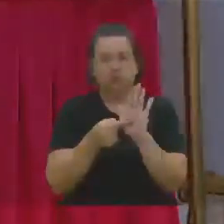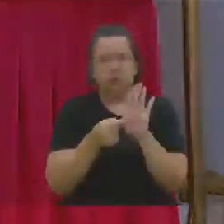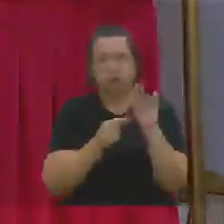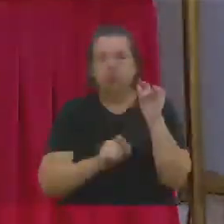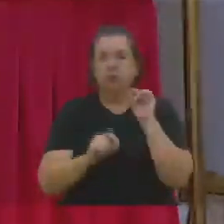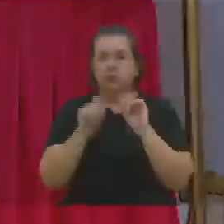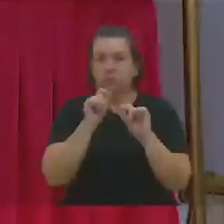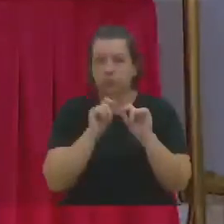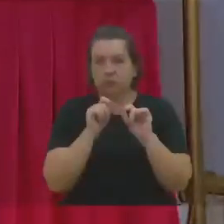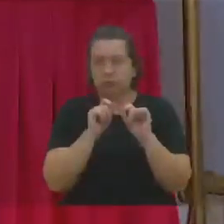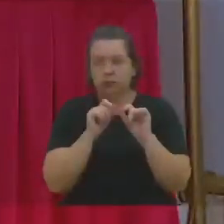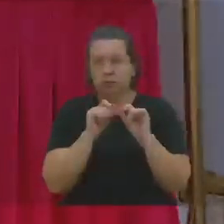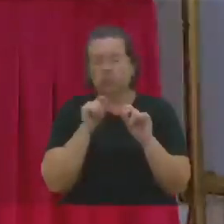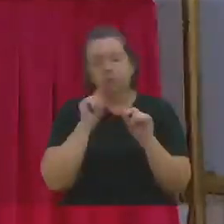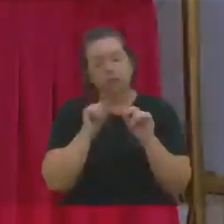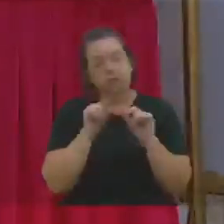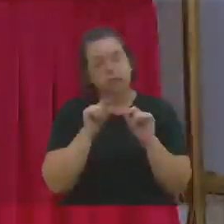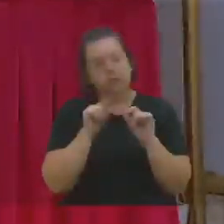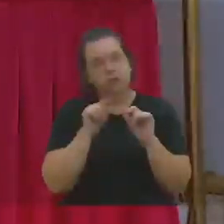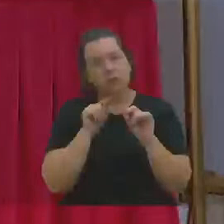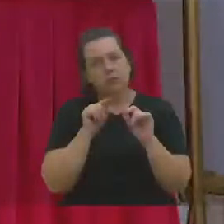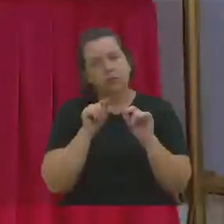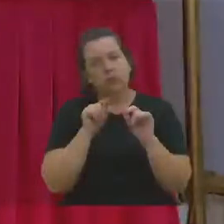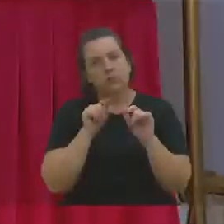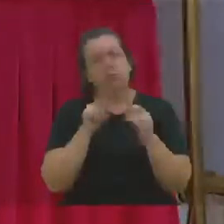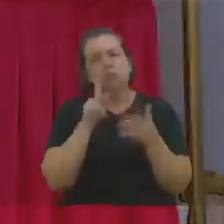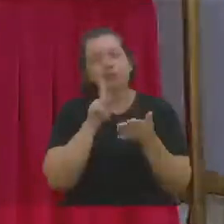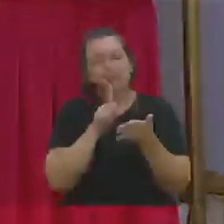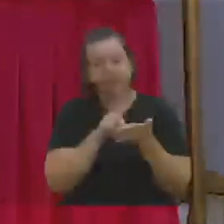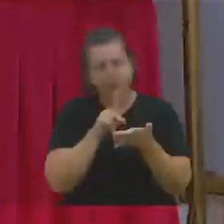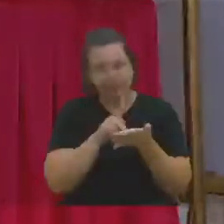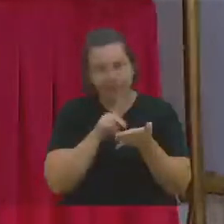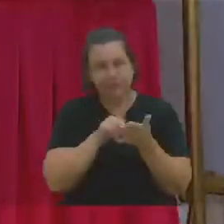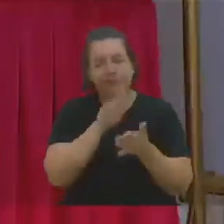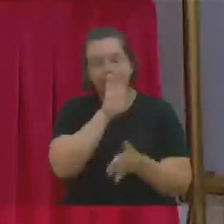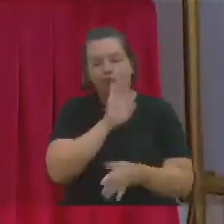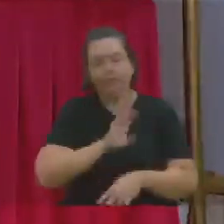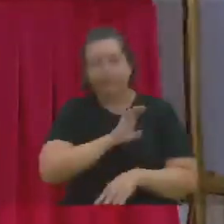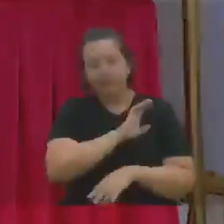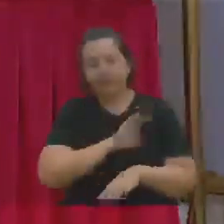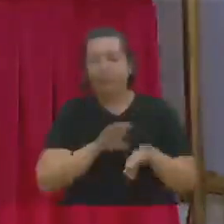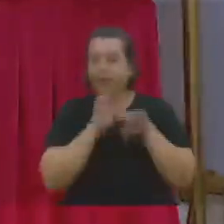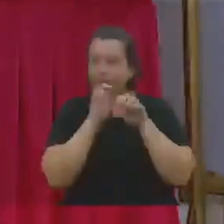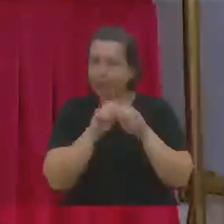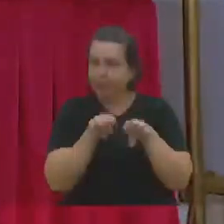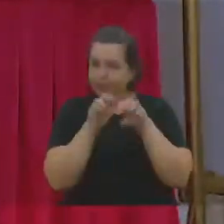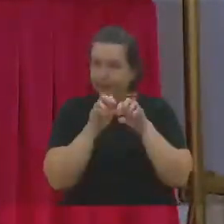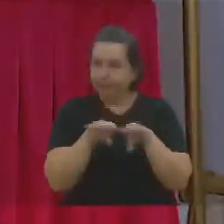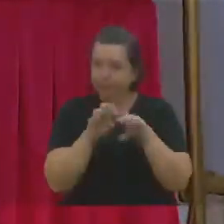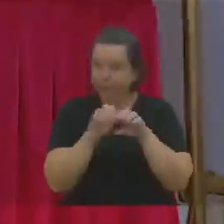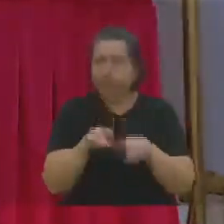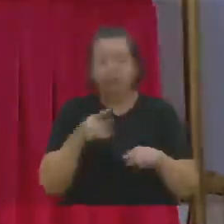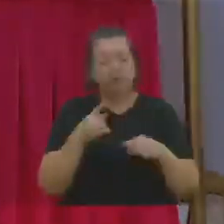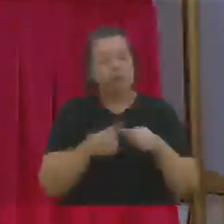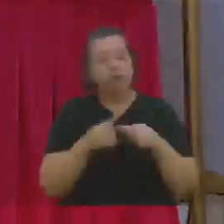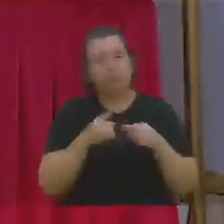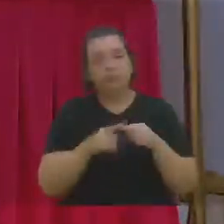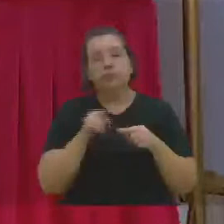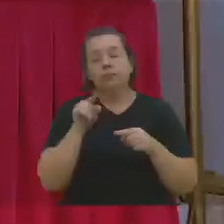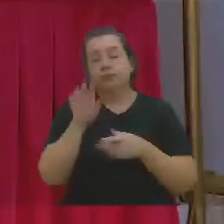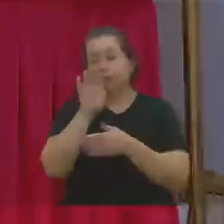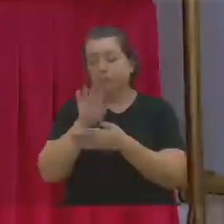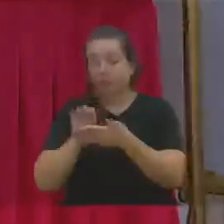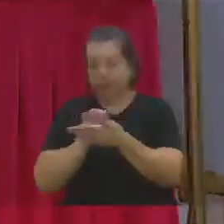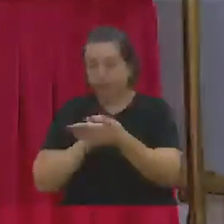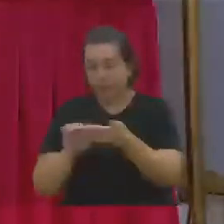o Evangelho está colocando para nós uma verdadeira catequese? Por que então que o